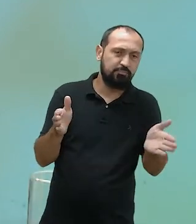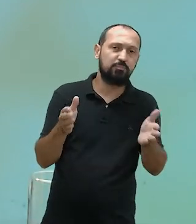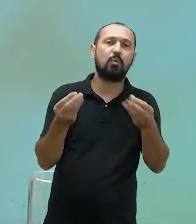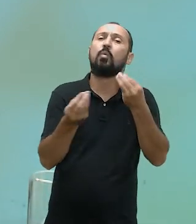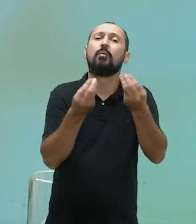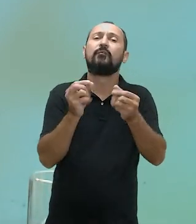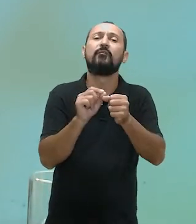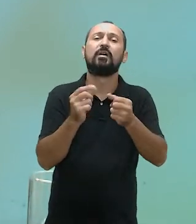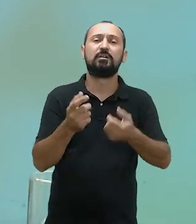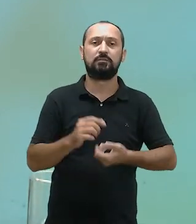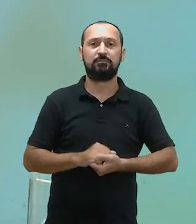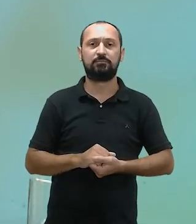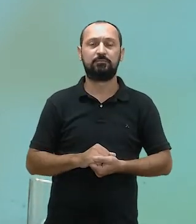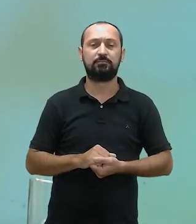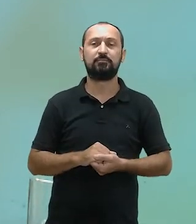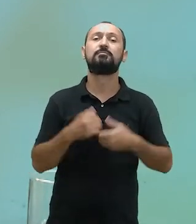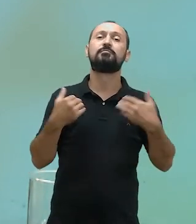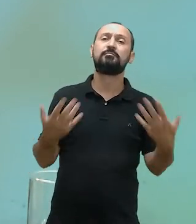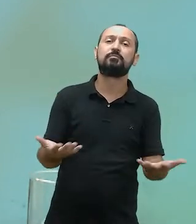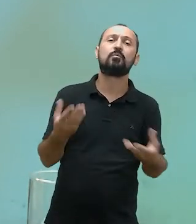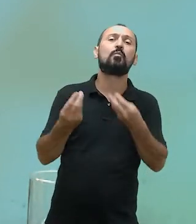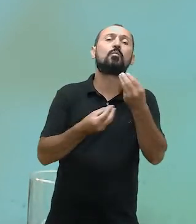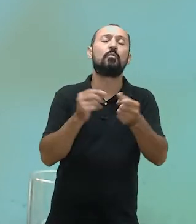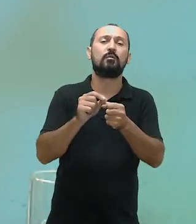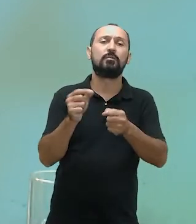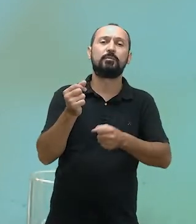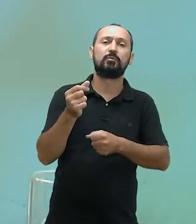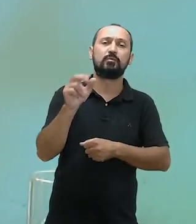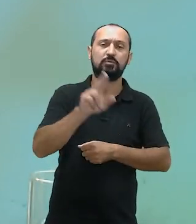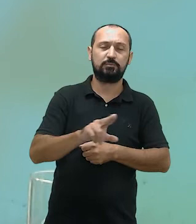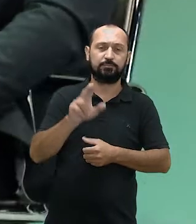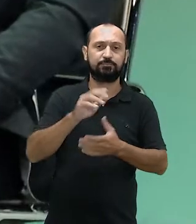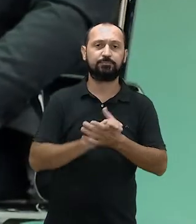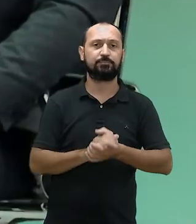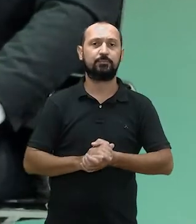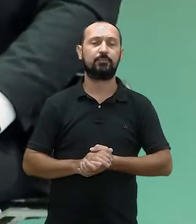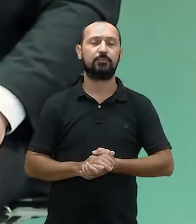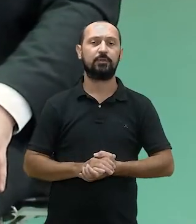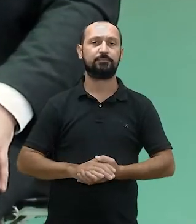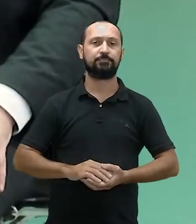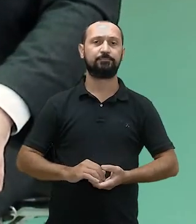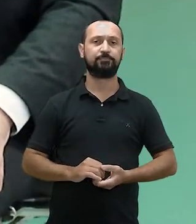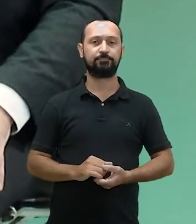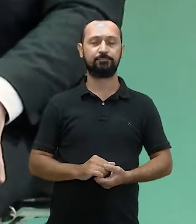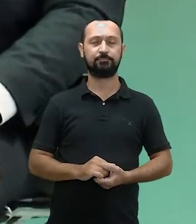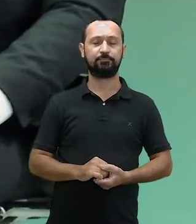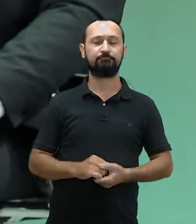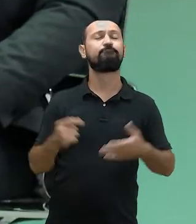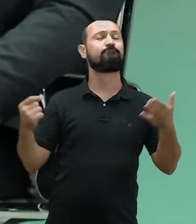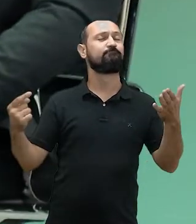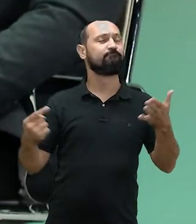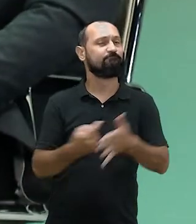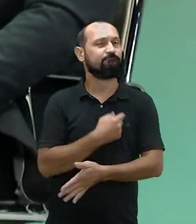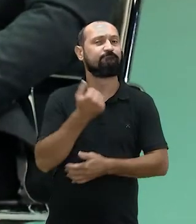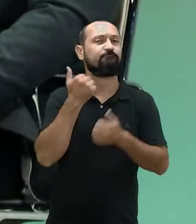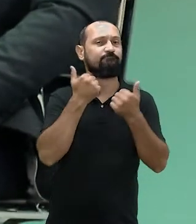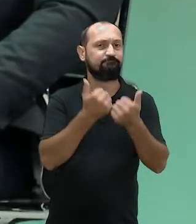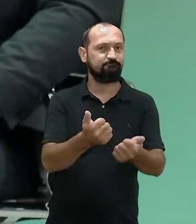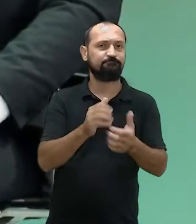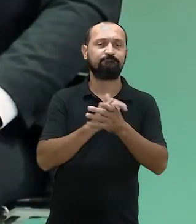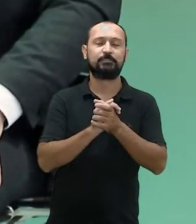em vigência. E aí, como que a gente faz para gastar esse dinheiro? Bom, essa pergunta é muito